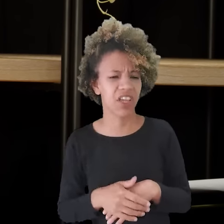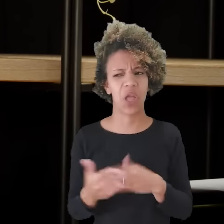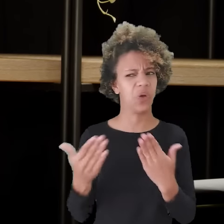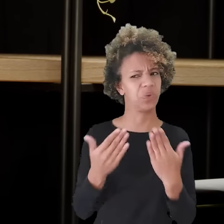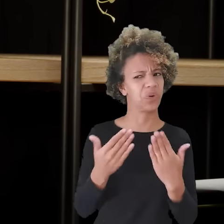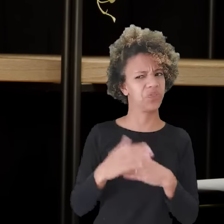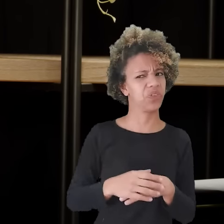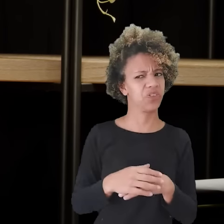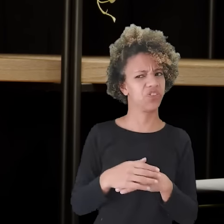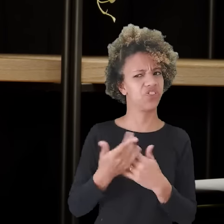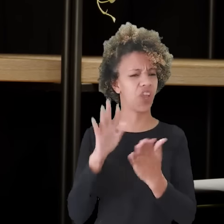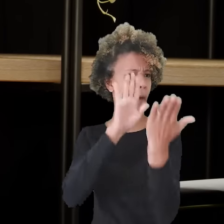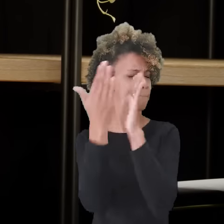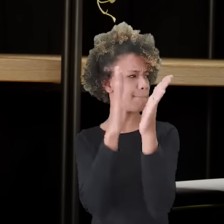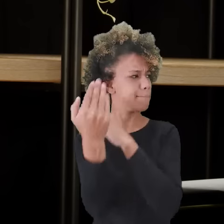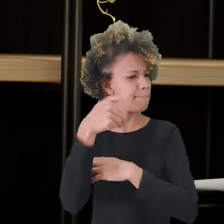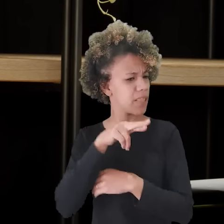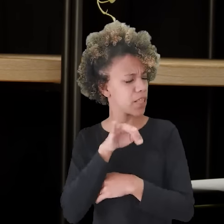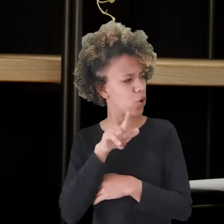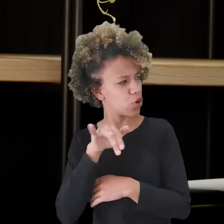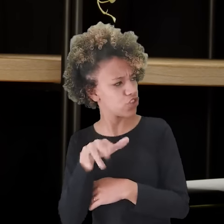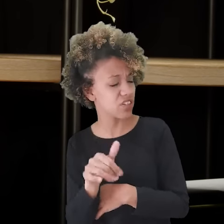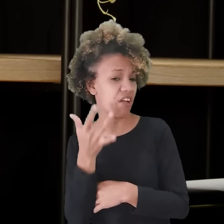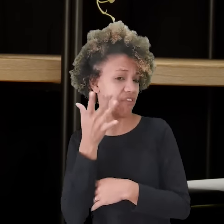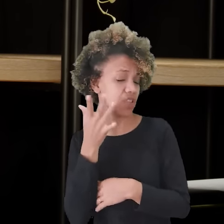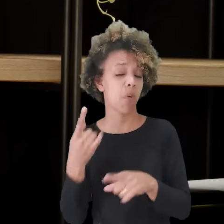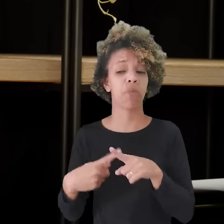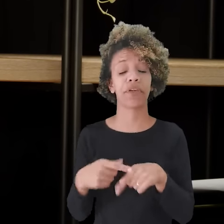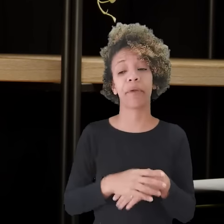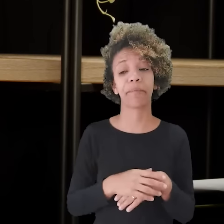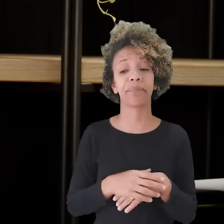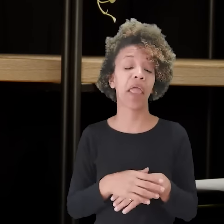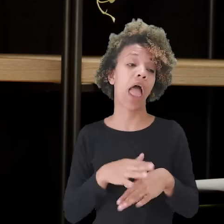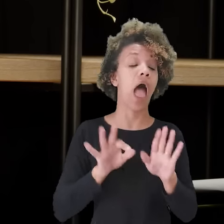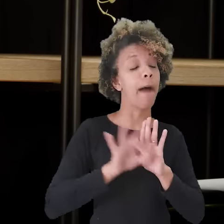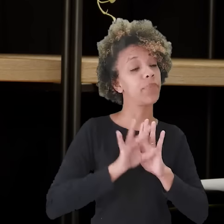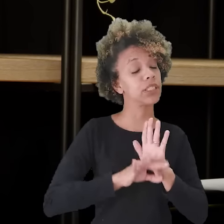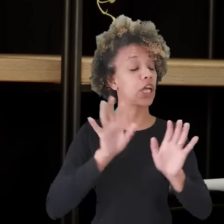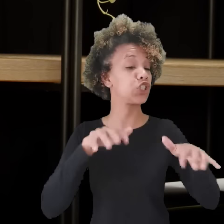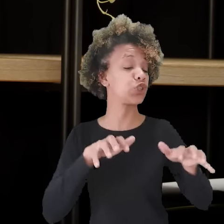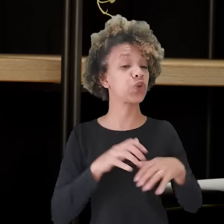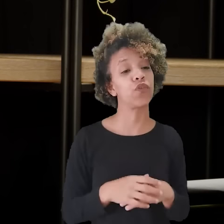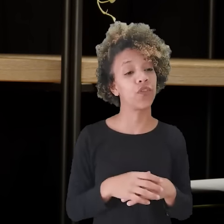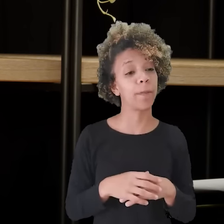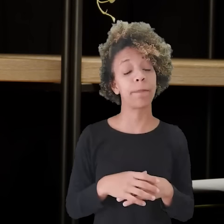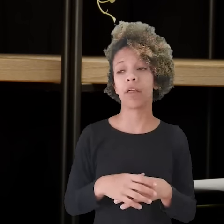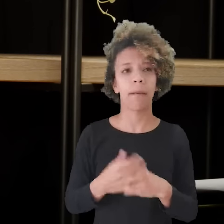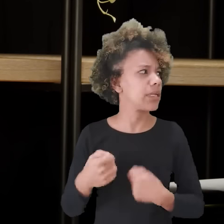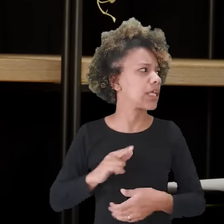falei cara eu não confio muito do trabalho de meteorologista porque ele fala é muito fácil trabalho dele porque ele fala assim ah probabilidade de chuva